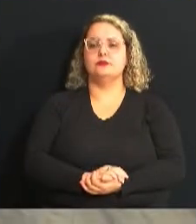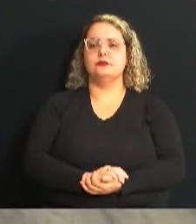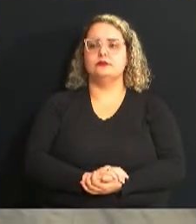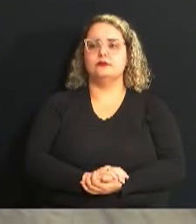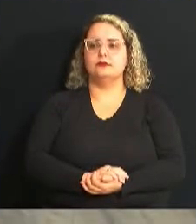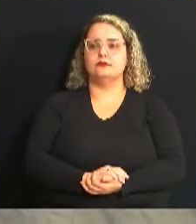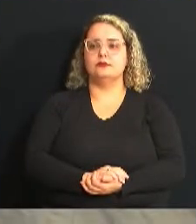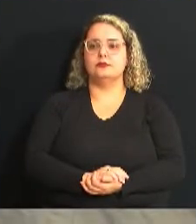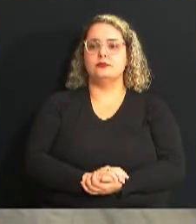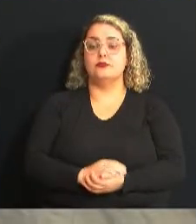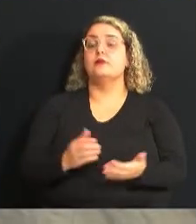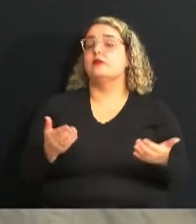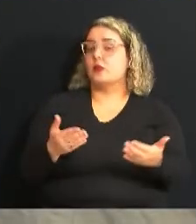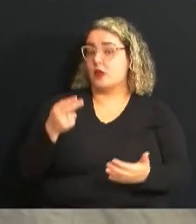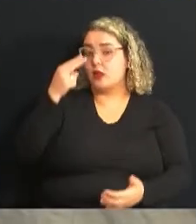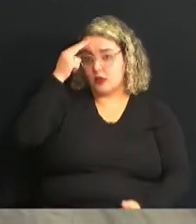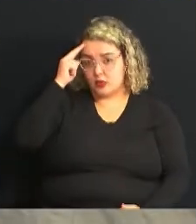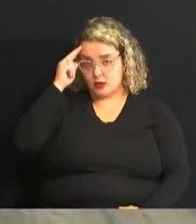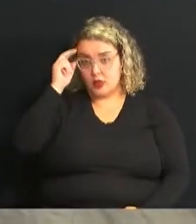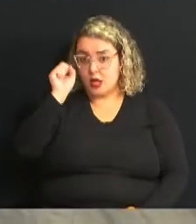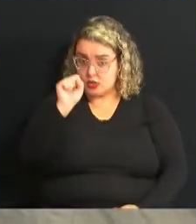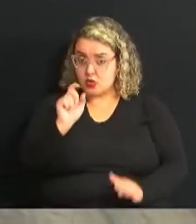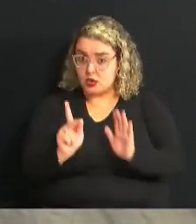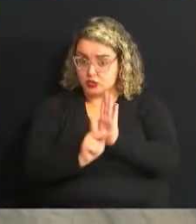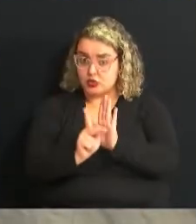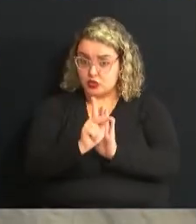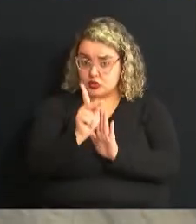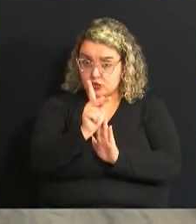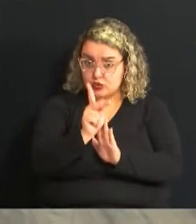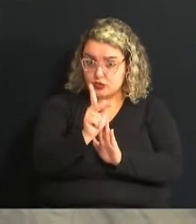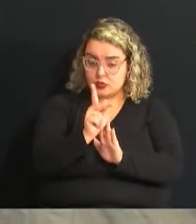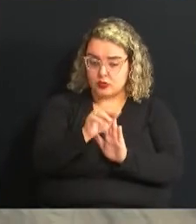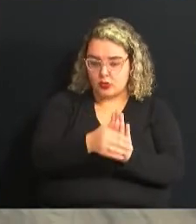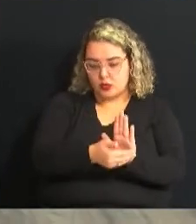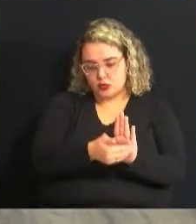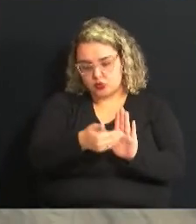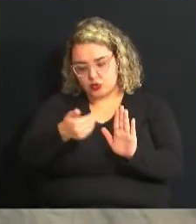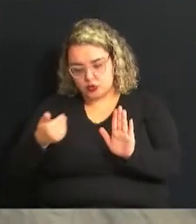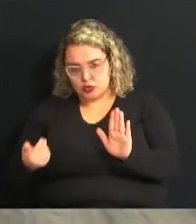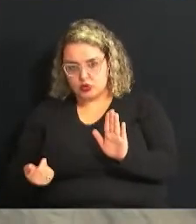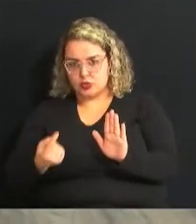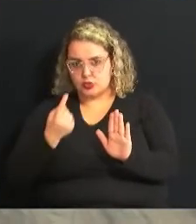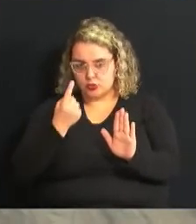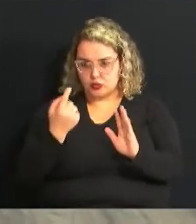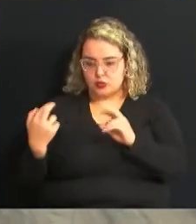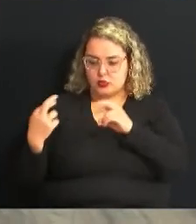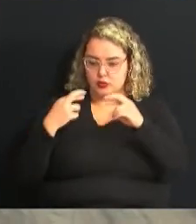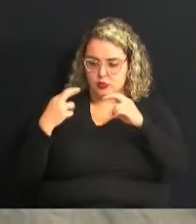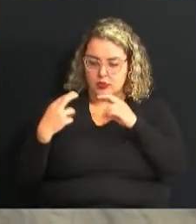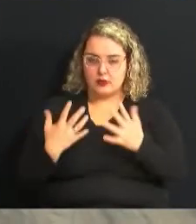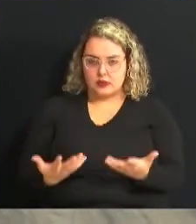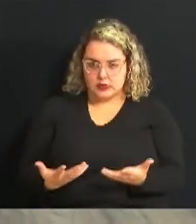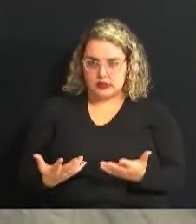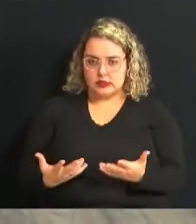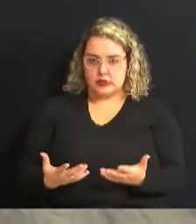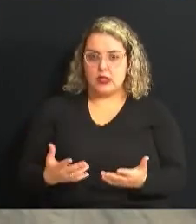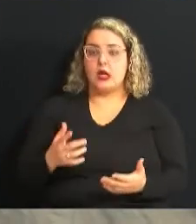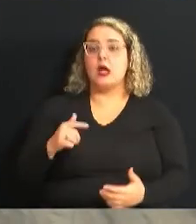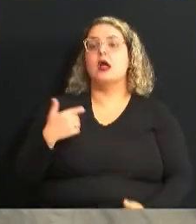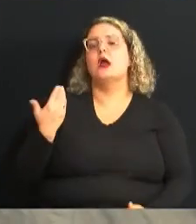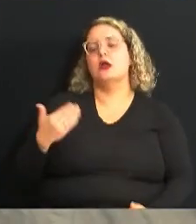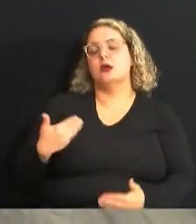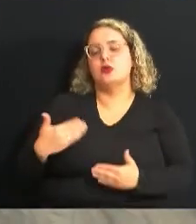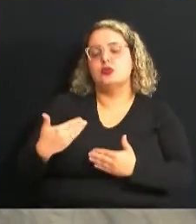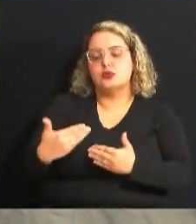E agora, Gabriel, esses 8 projetos, exceto um que foi retirado, eles seguem tramitando